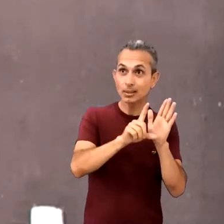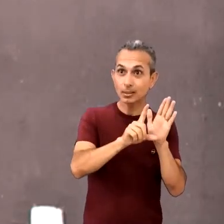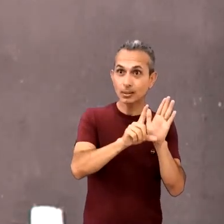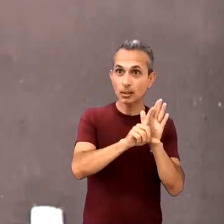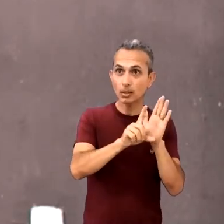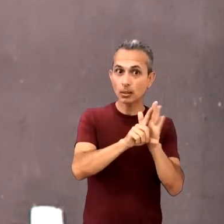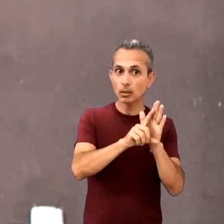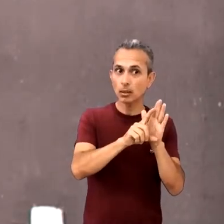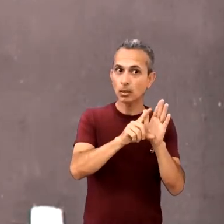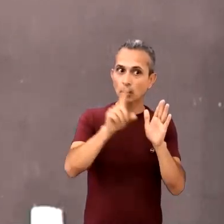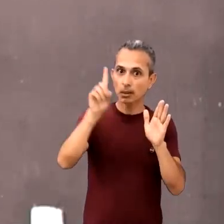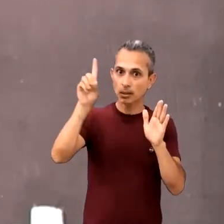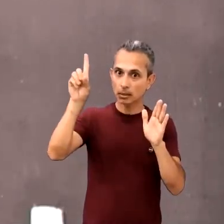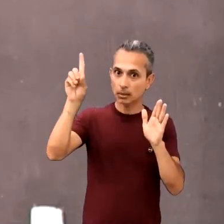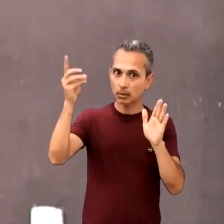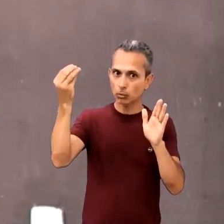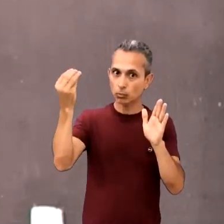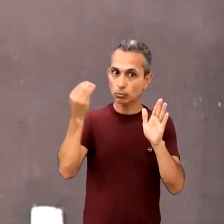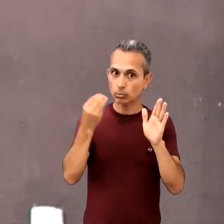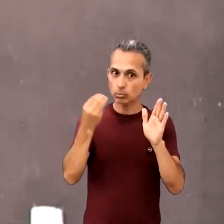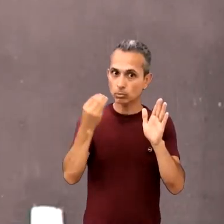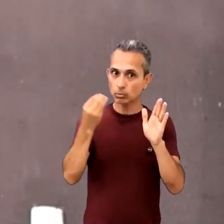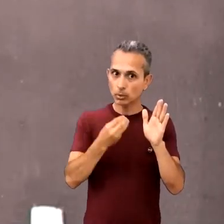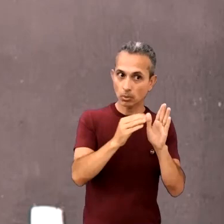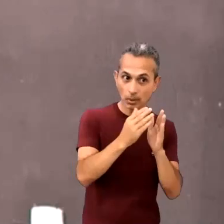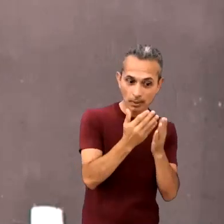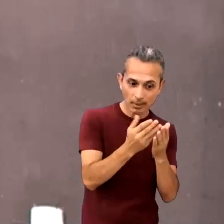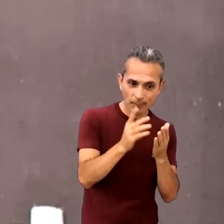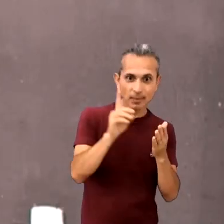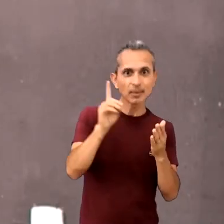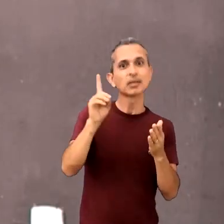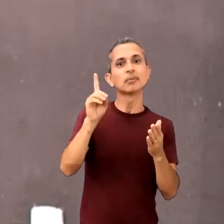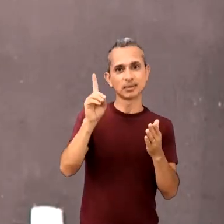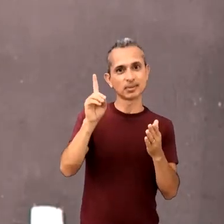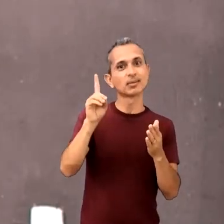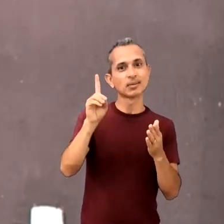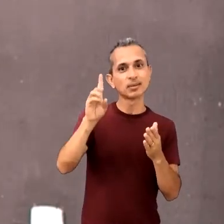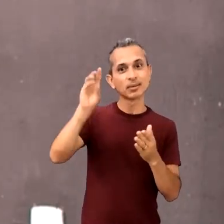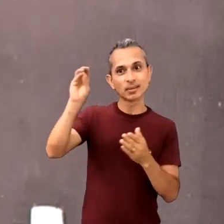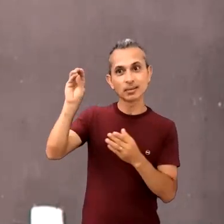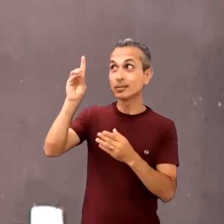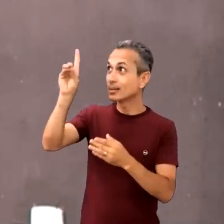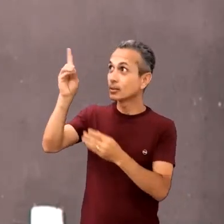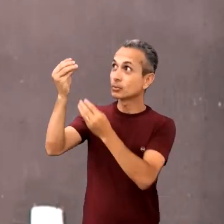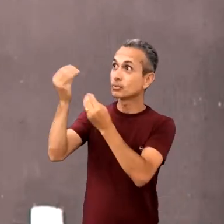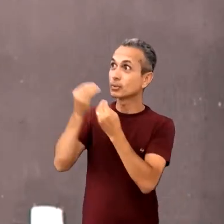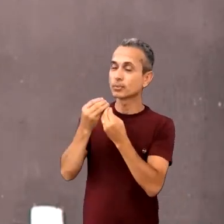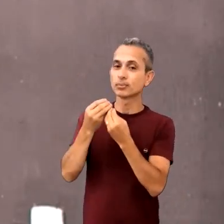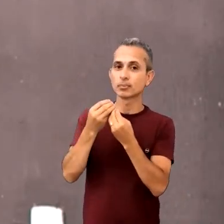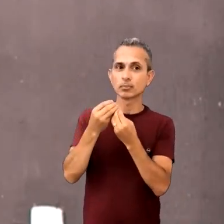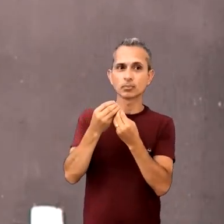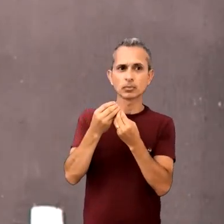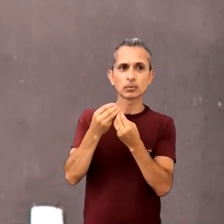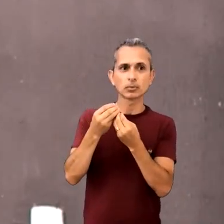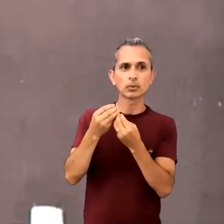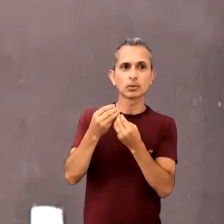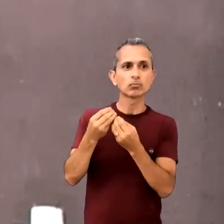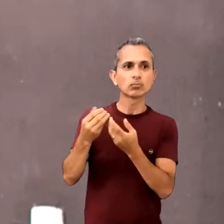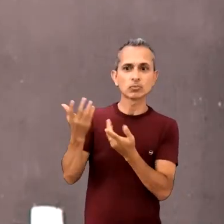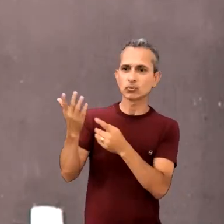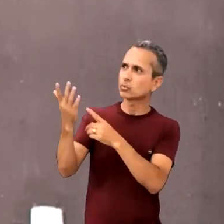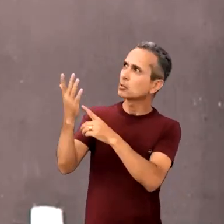uma palavra, Ele nos deu uma Bíblia, que nos orienta, que